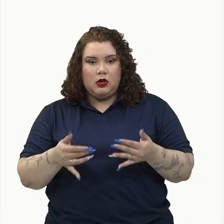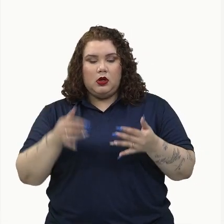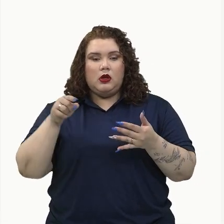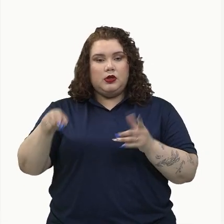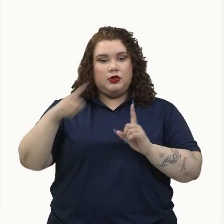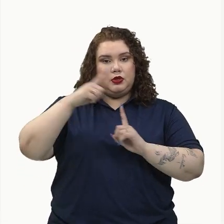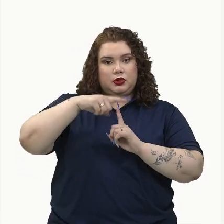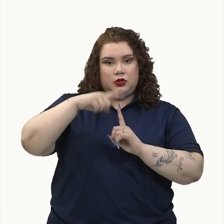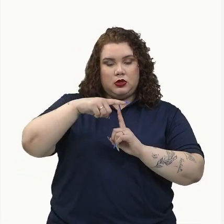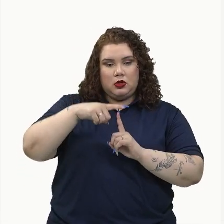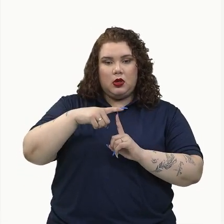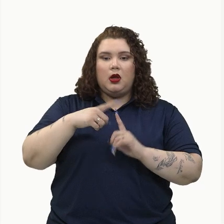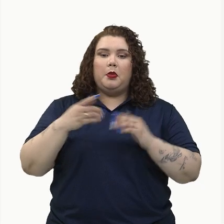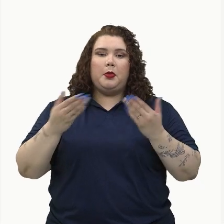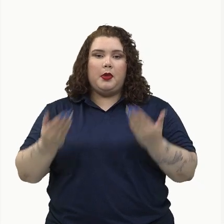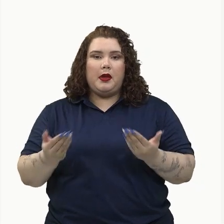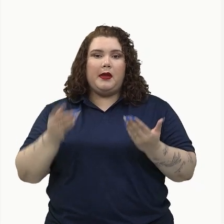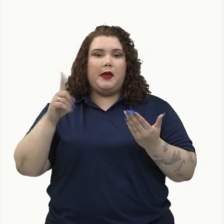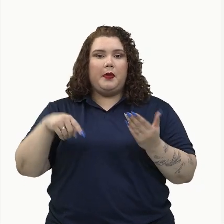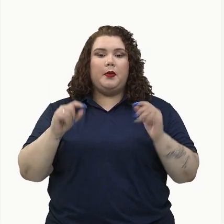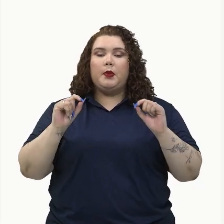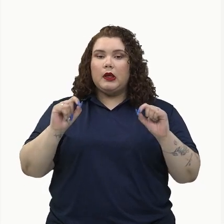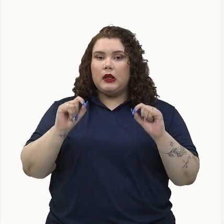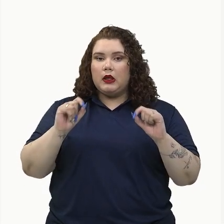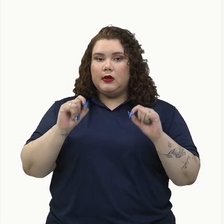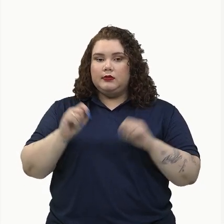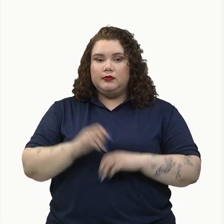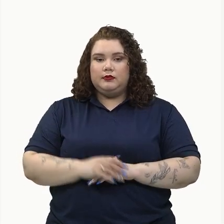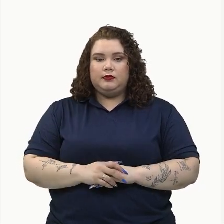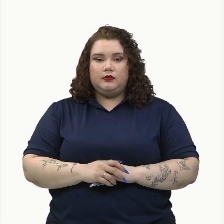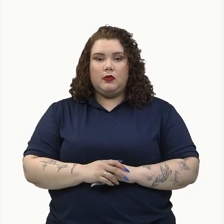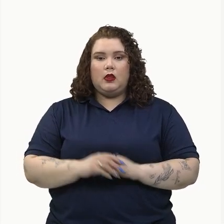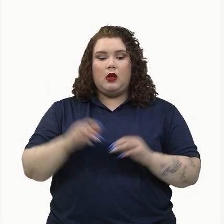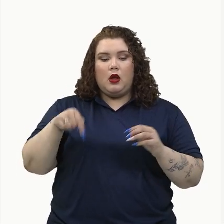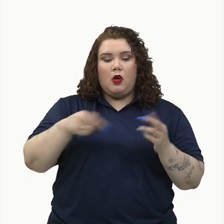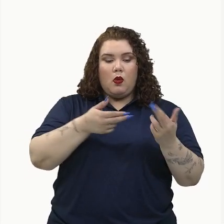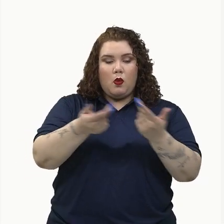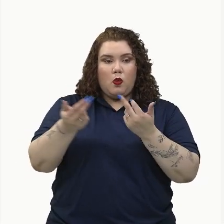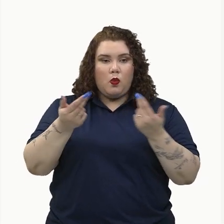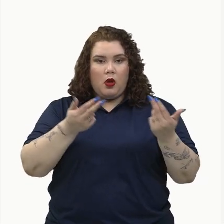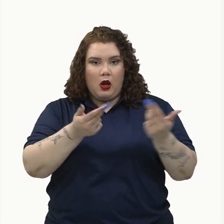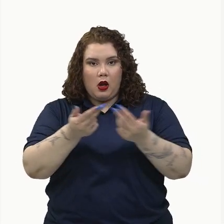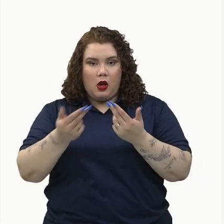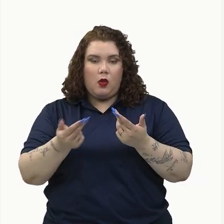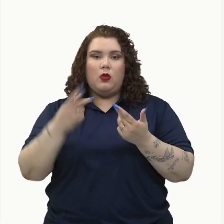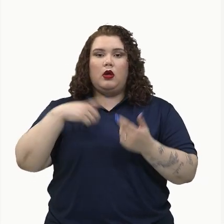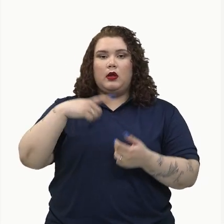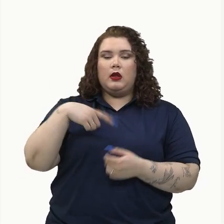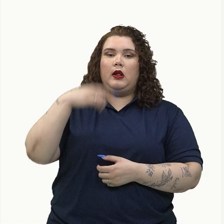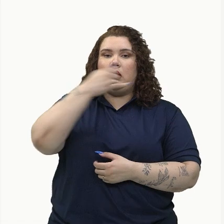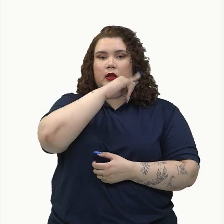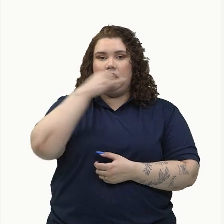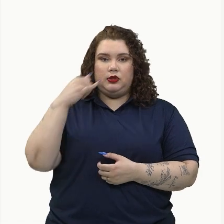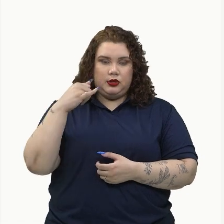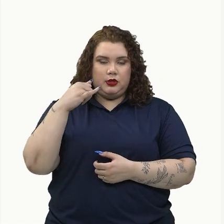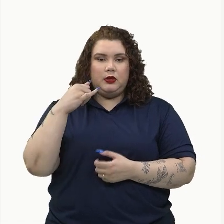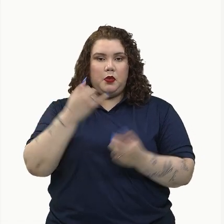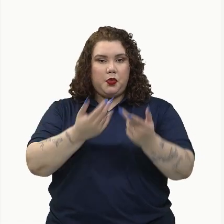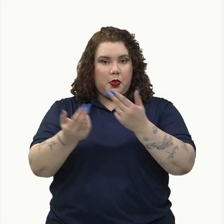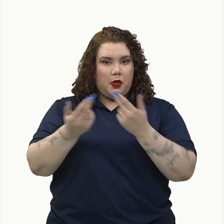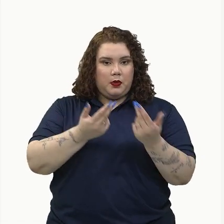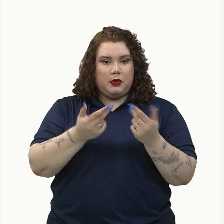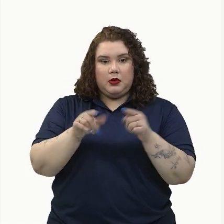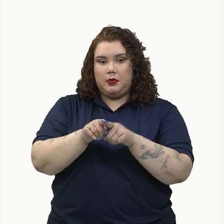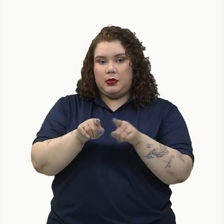série, eu tenho aí que eles, ligados no mesmo ramo, serão percorridos pela mesma corrente.